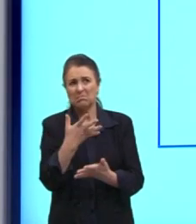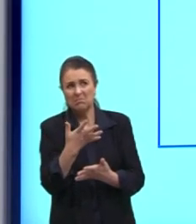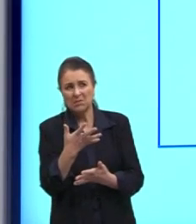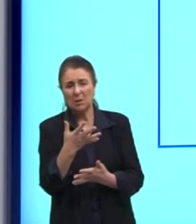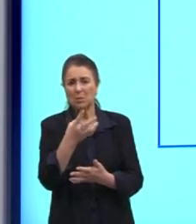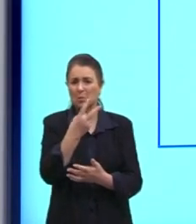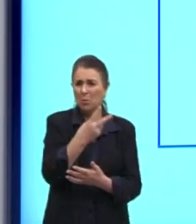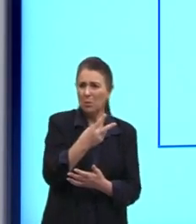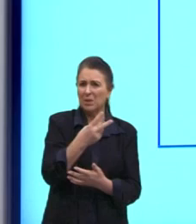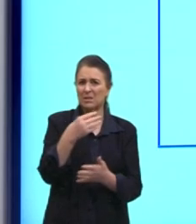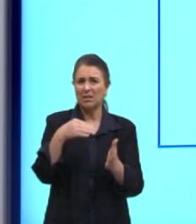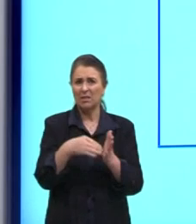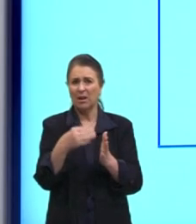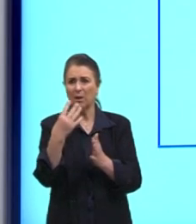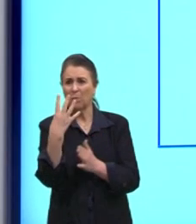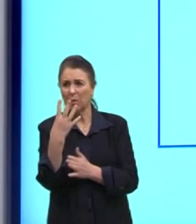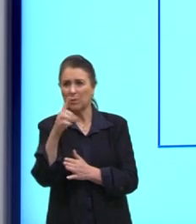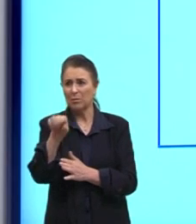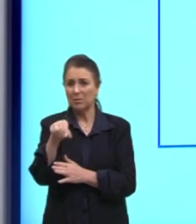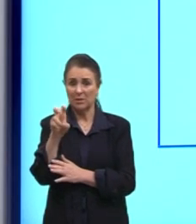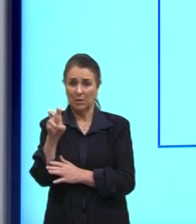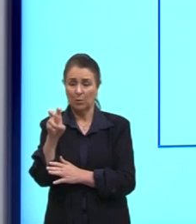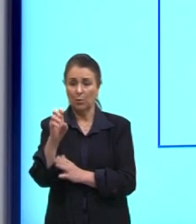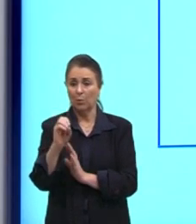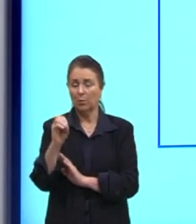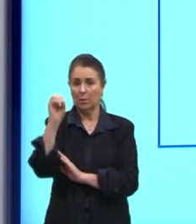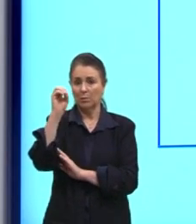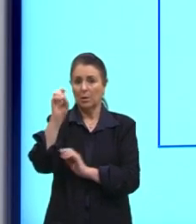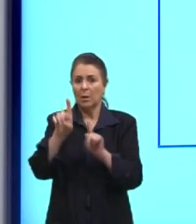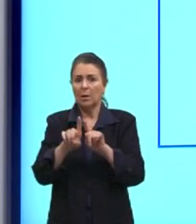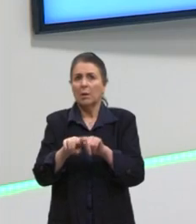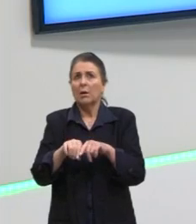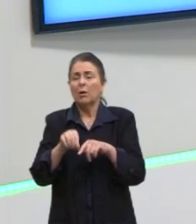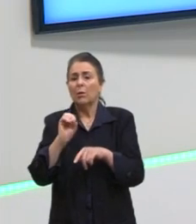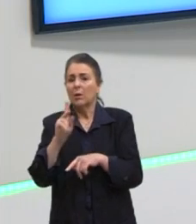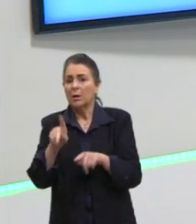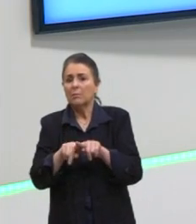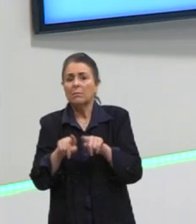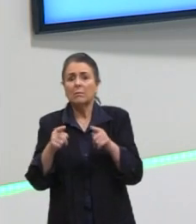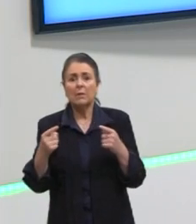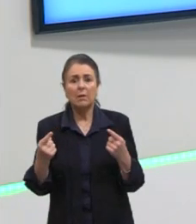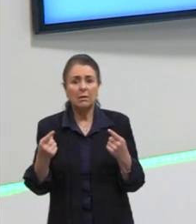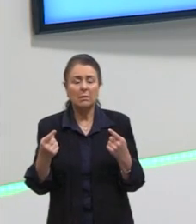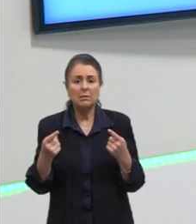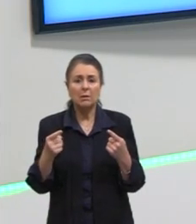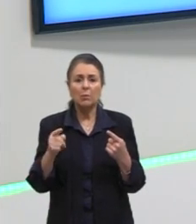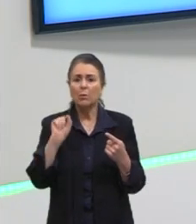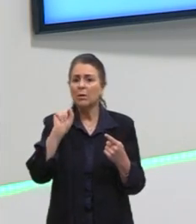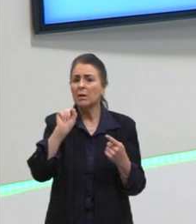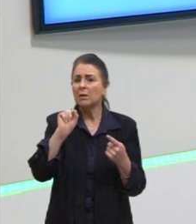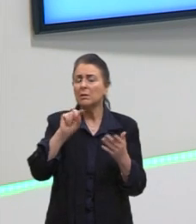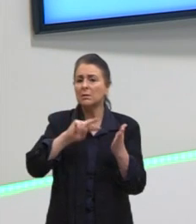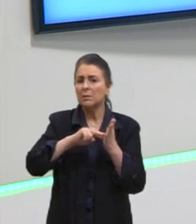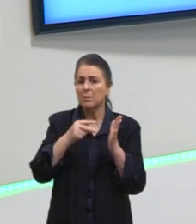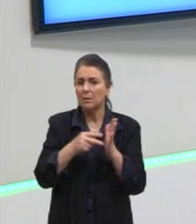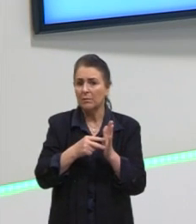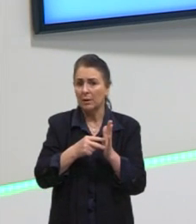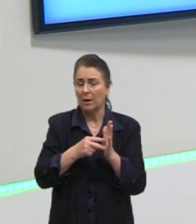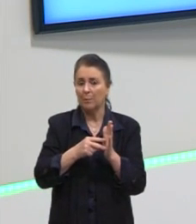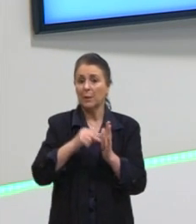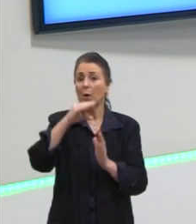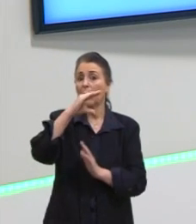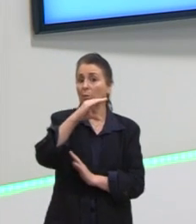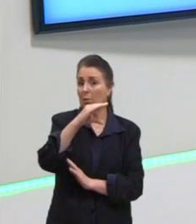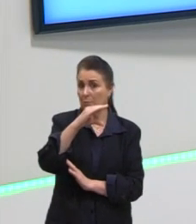4,5 graus tá Letícia mas o que que isso quer dizer você sabe que o gás carbônico